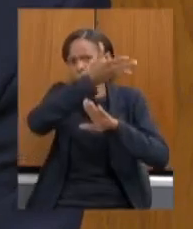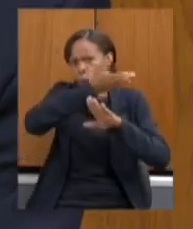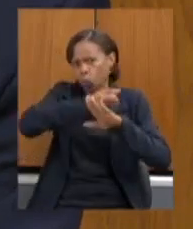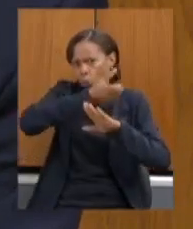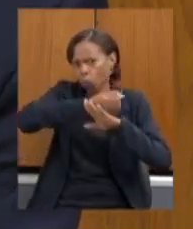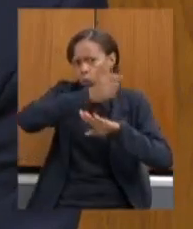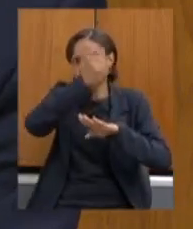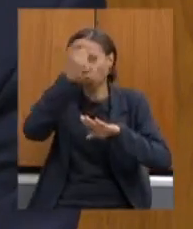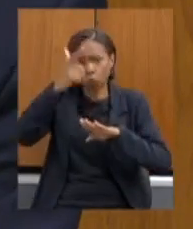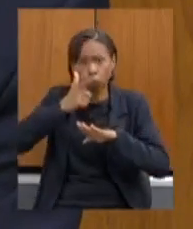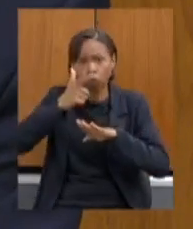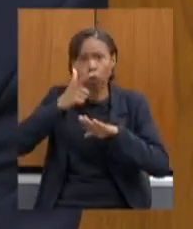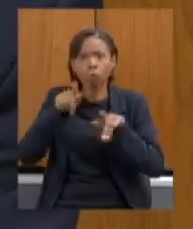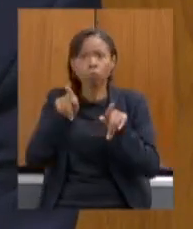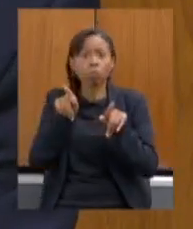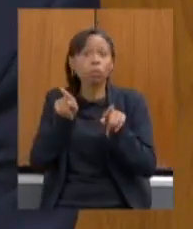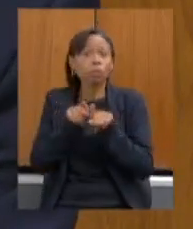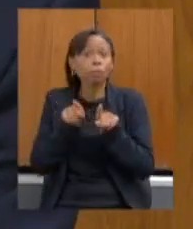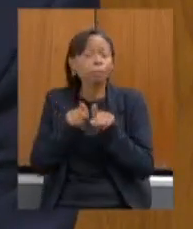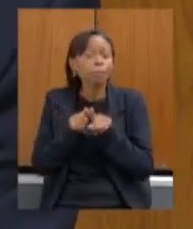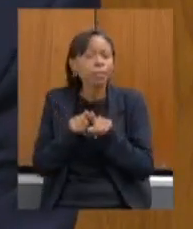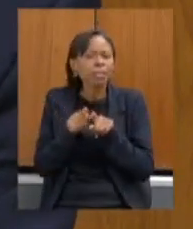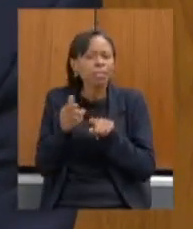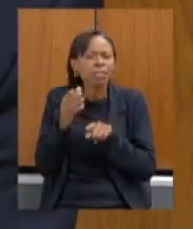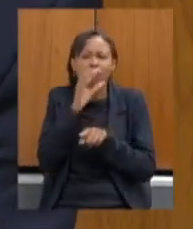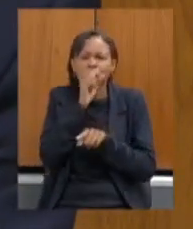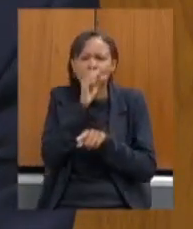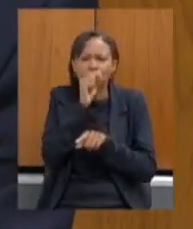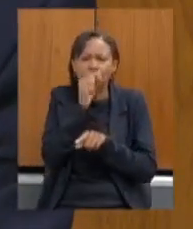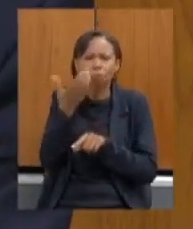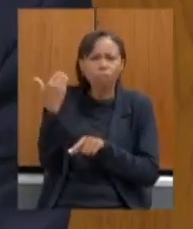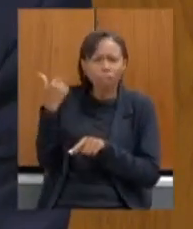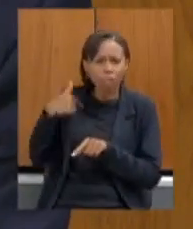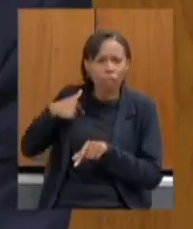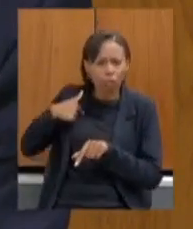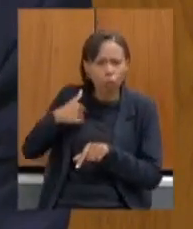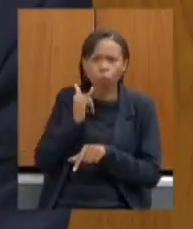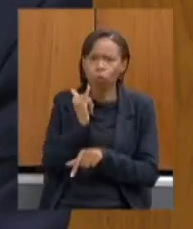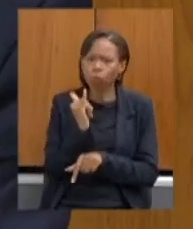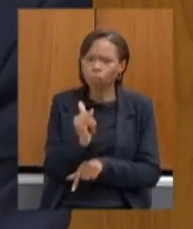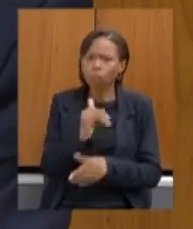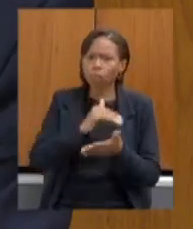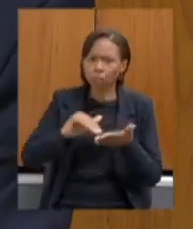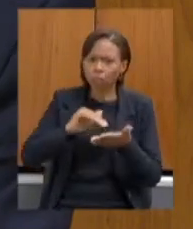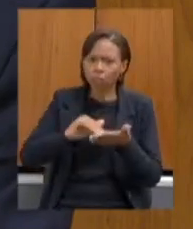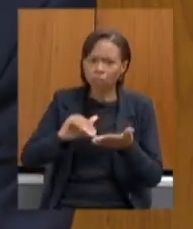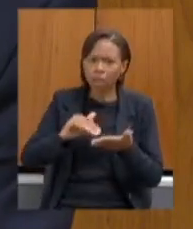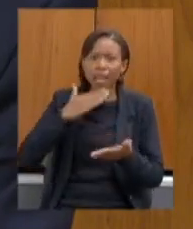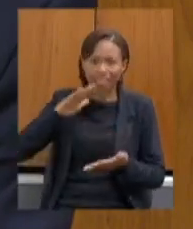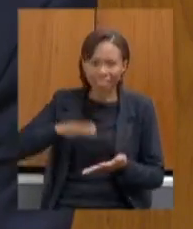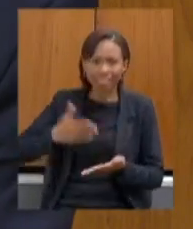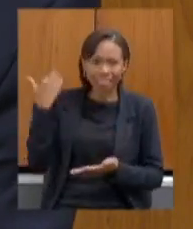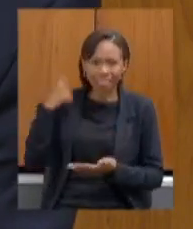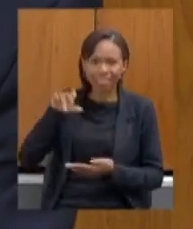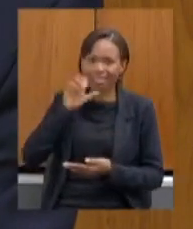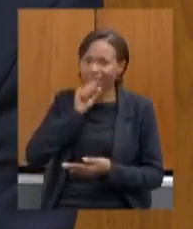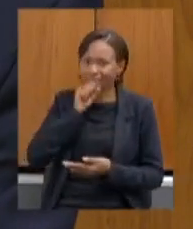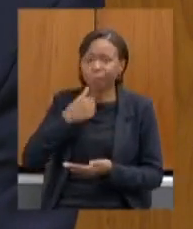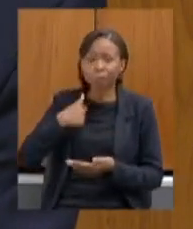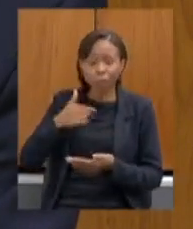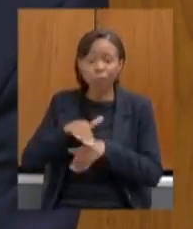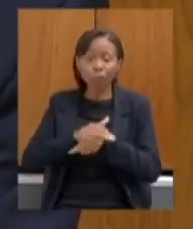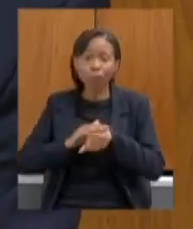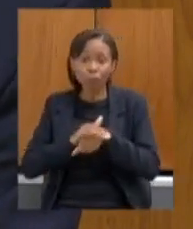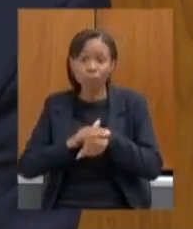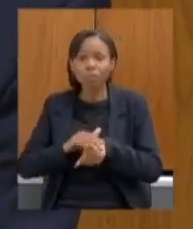no sábado passado, incomodei o secretário, no sábado à tarde, com um